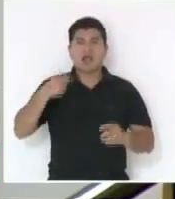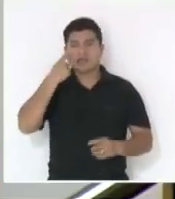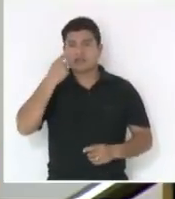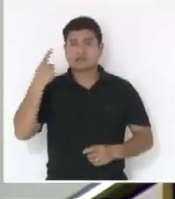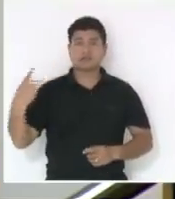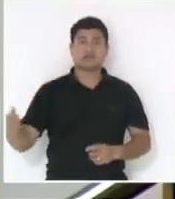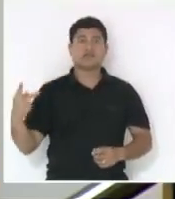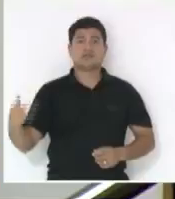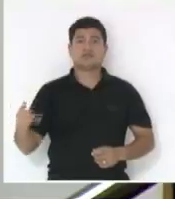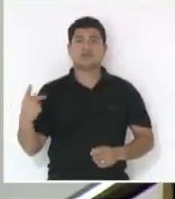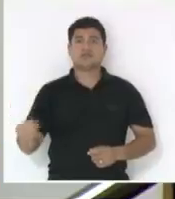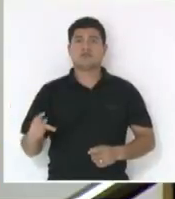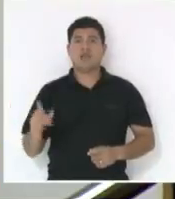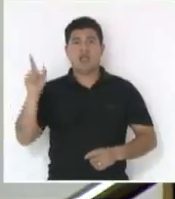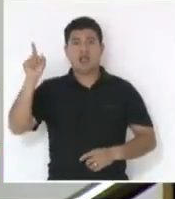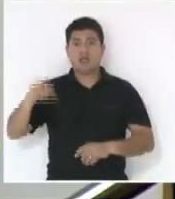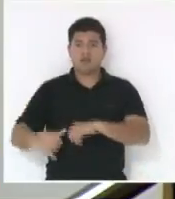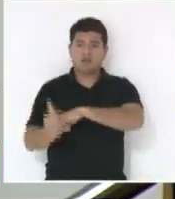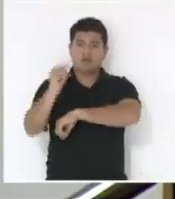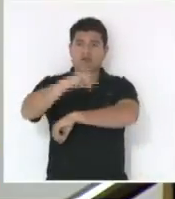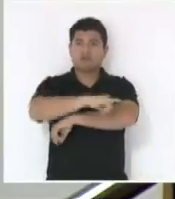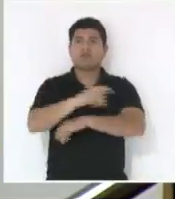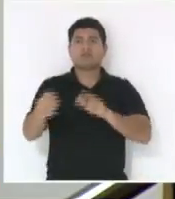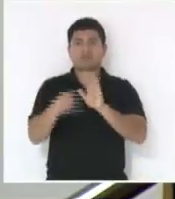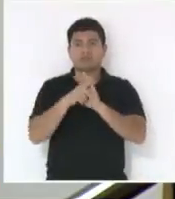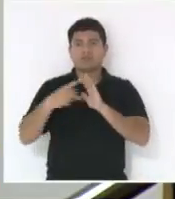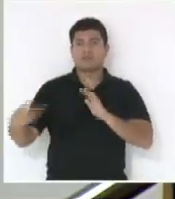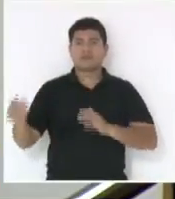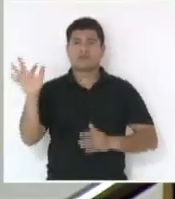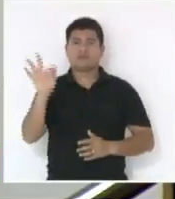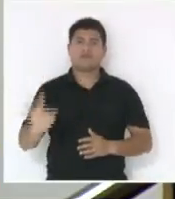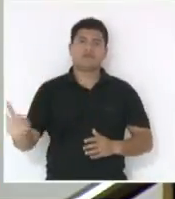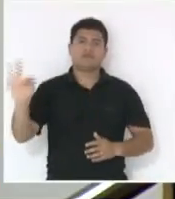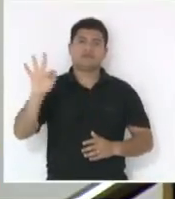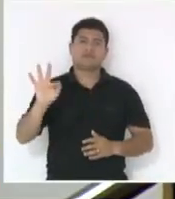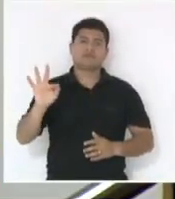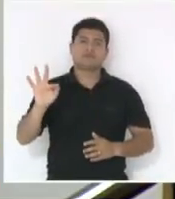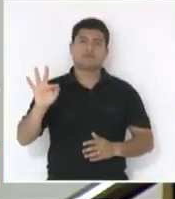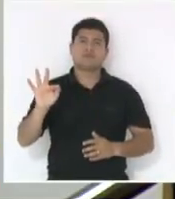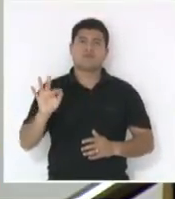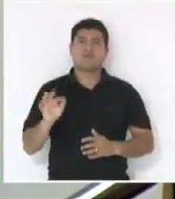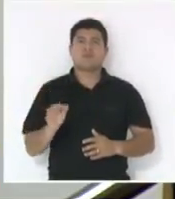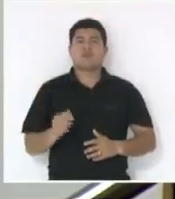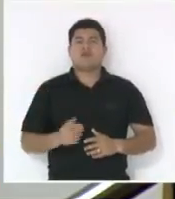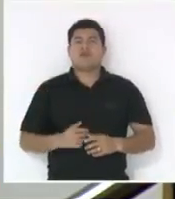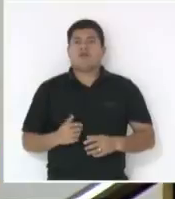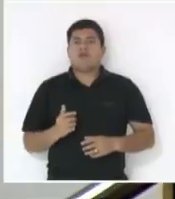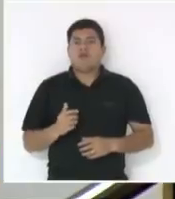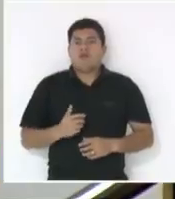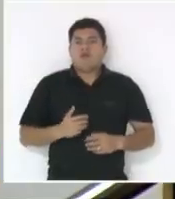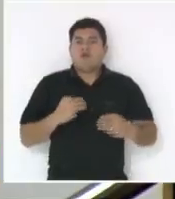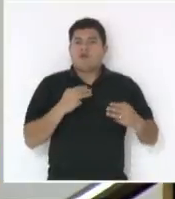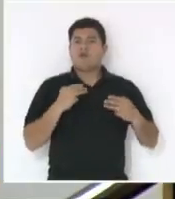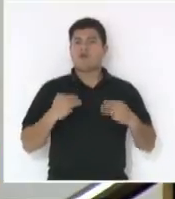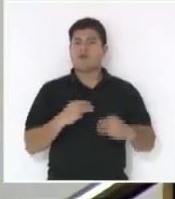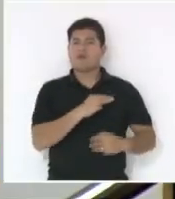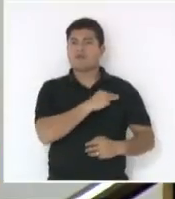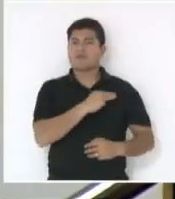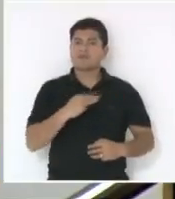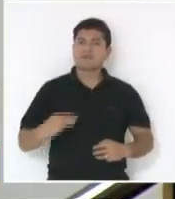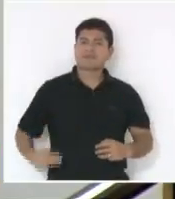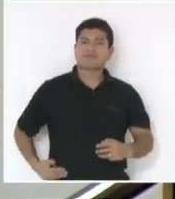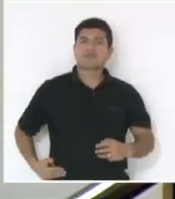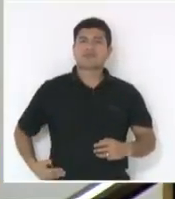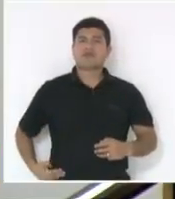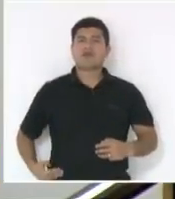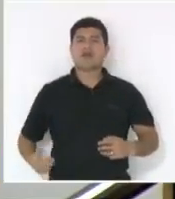o aeroporto é federal, tomarem providências. O ministro da Defesa Civil, com a sua assinatura, como